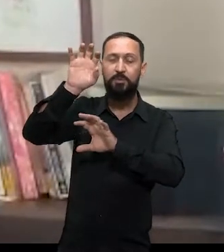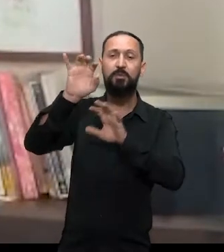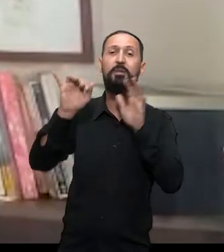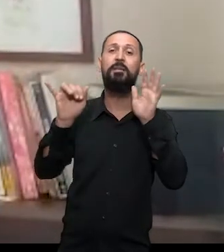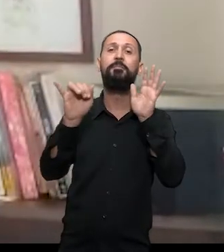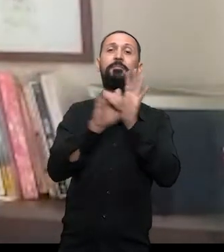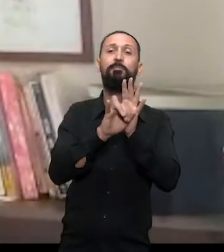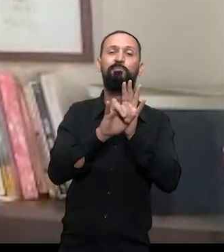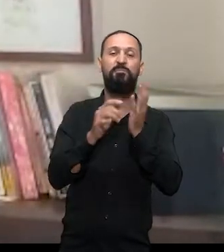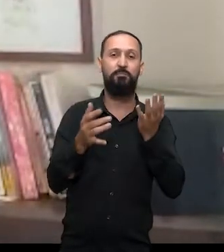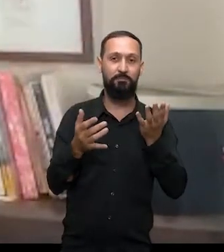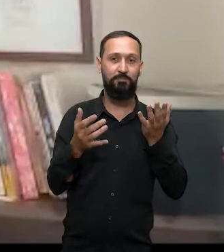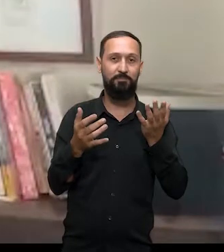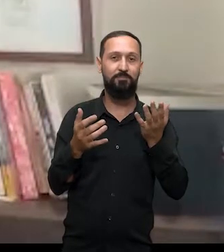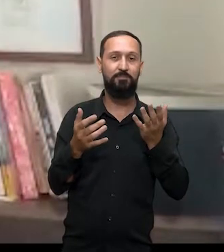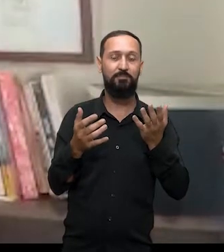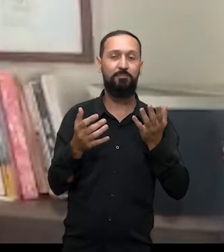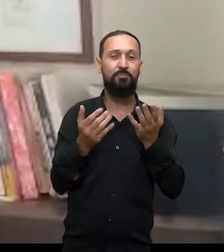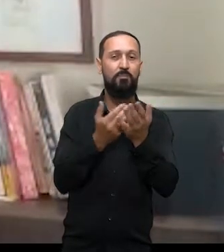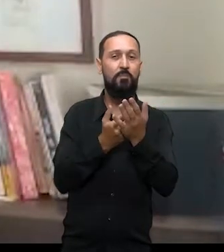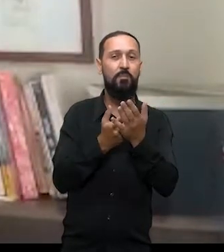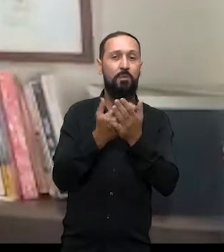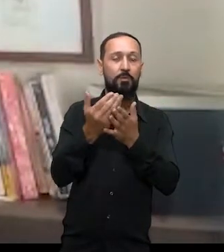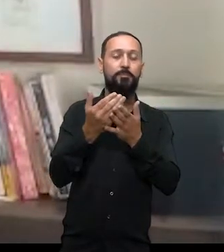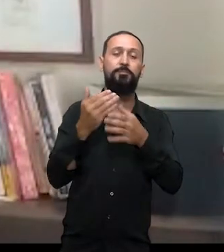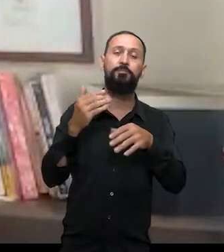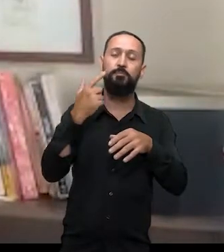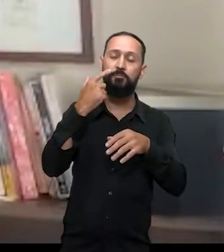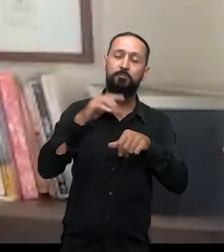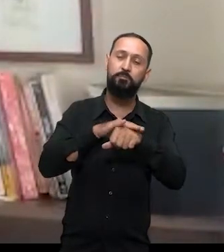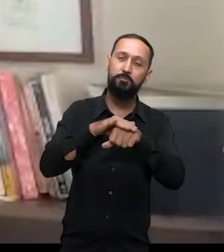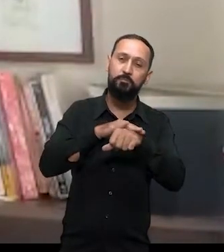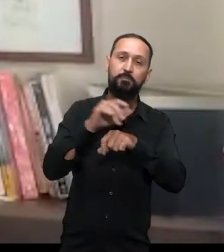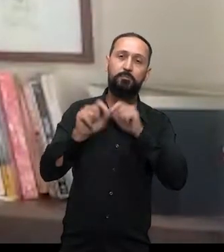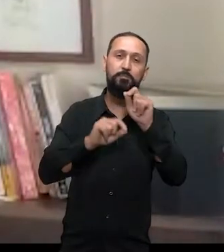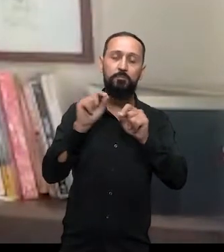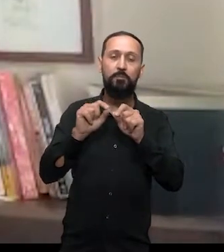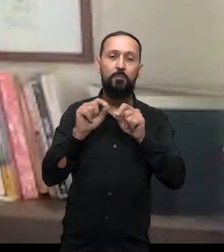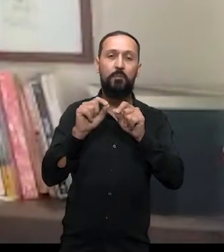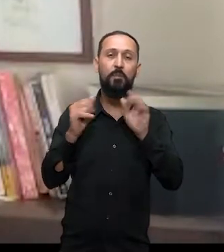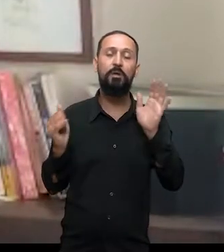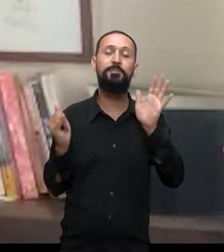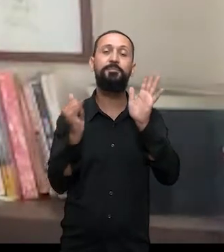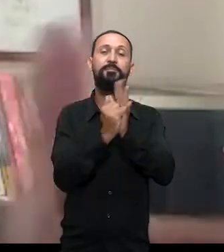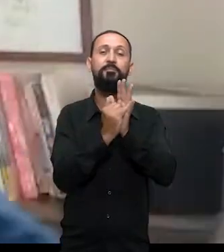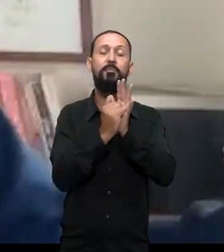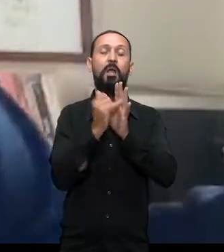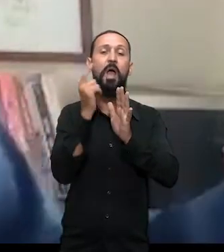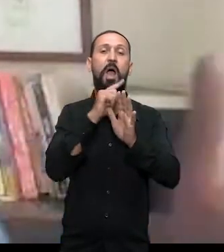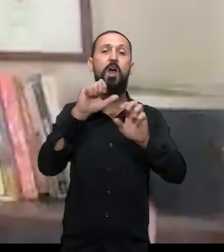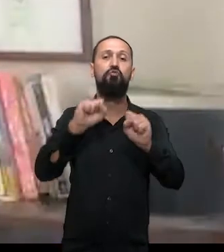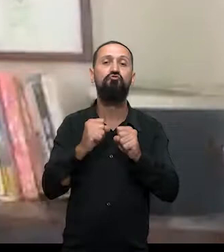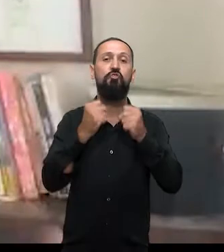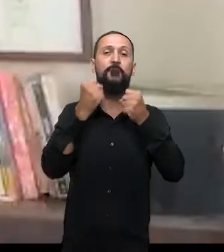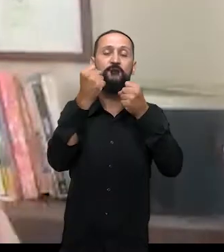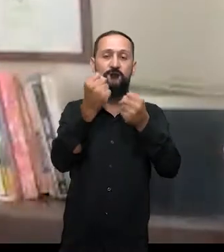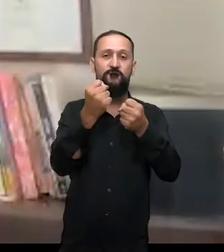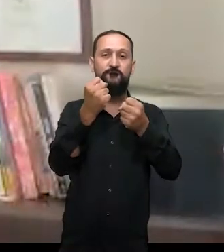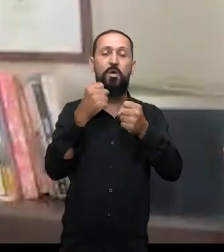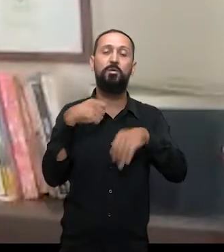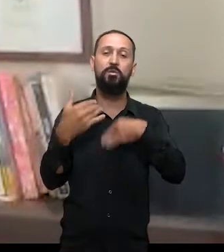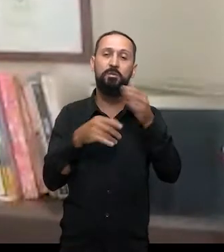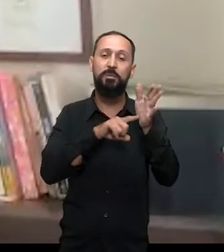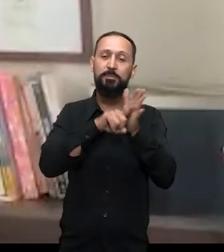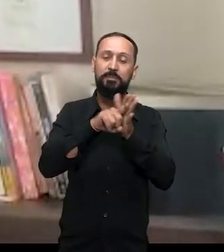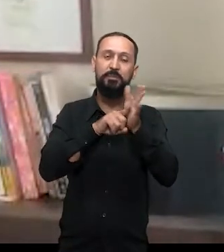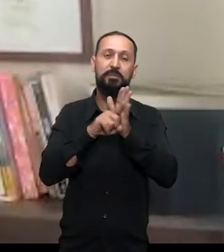uma identidade, e começa a trabalhar no sentido de que essa iconografia poderia fortalecer todo esse